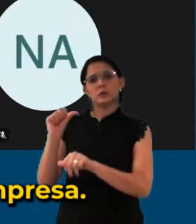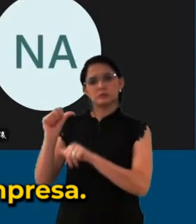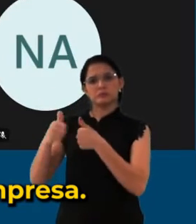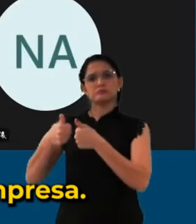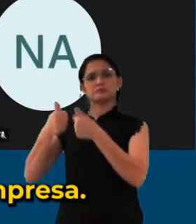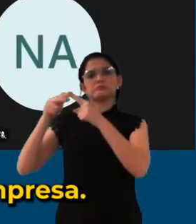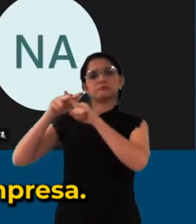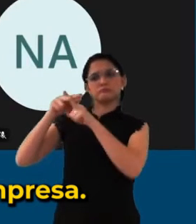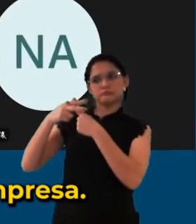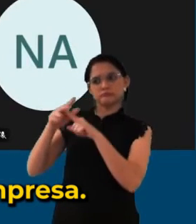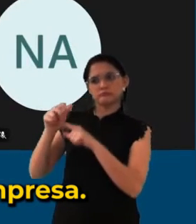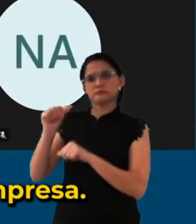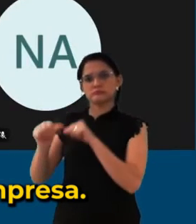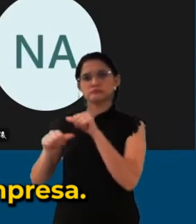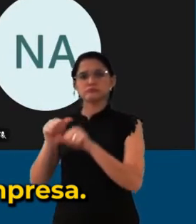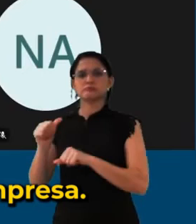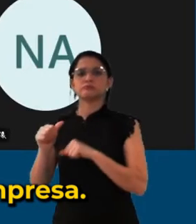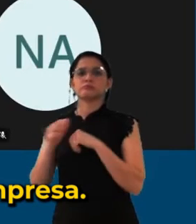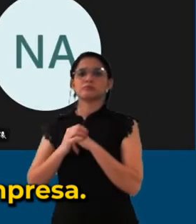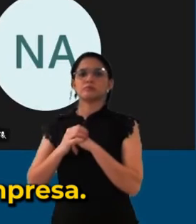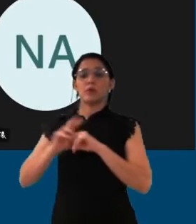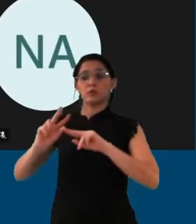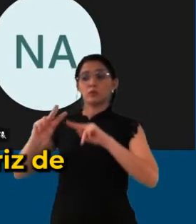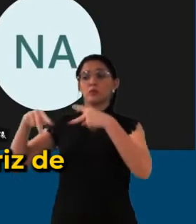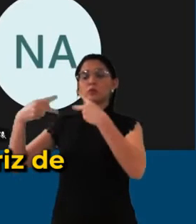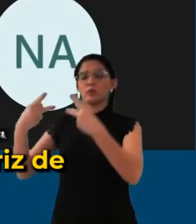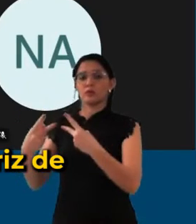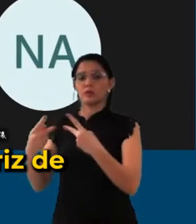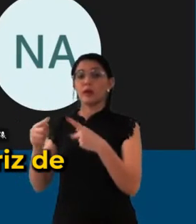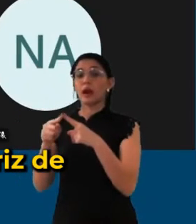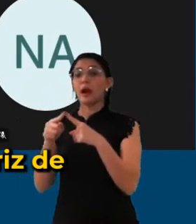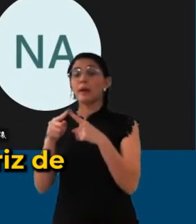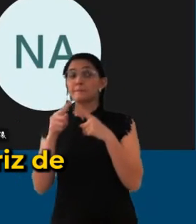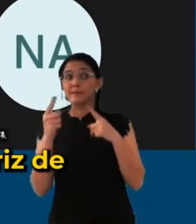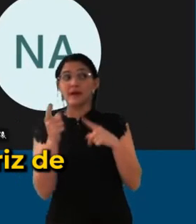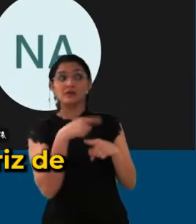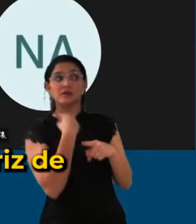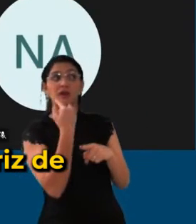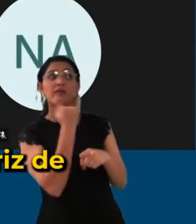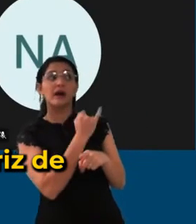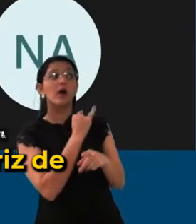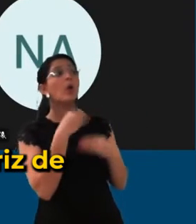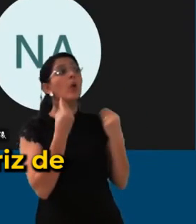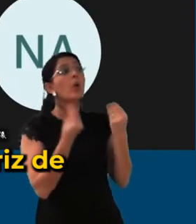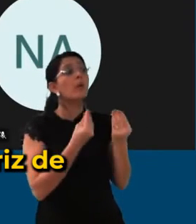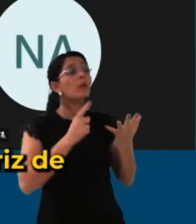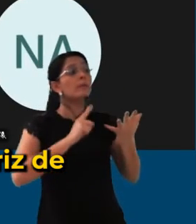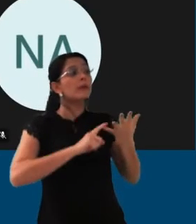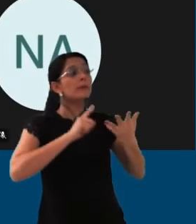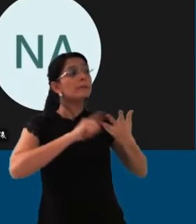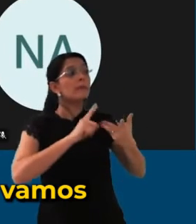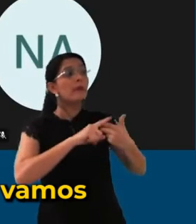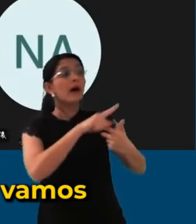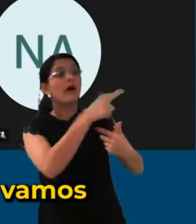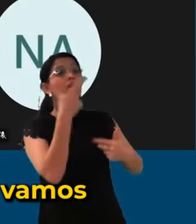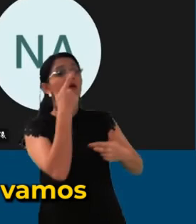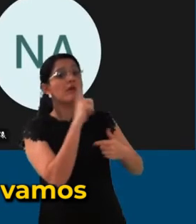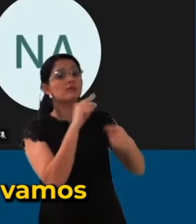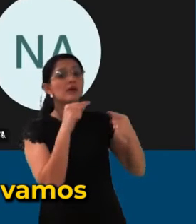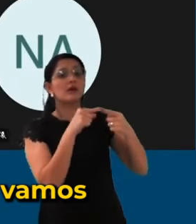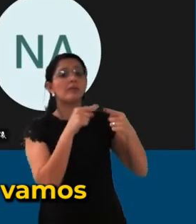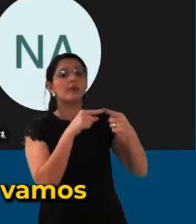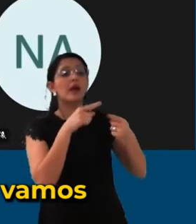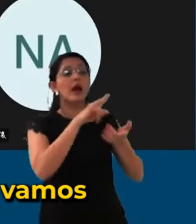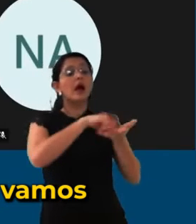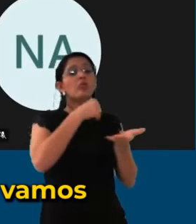nós temos condição, então, de falar assim: olha, empresa, siga então essa diretriz aqui. Qual a diretriz? De que